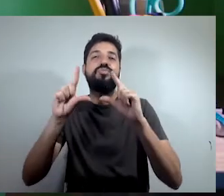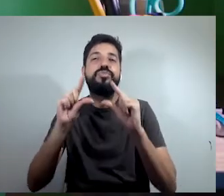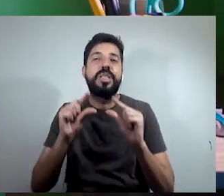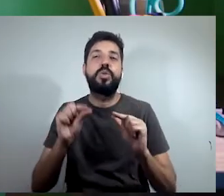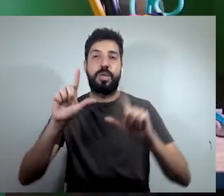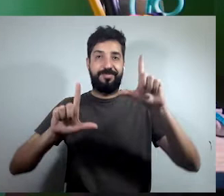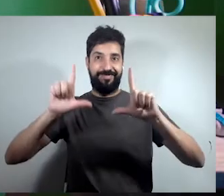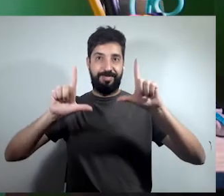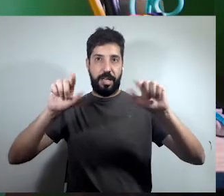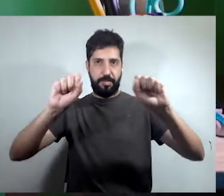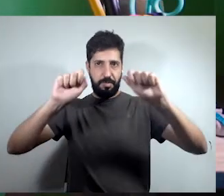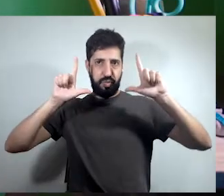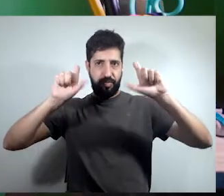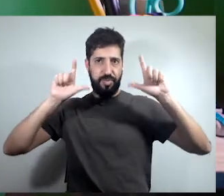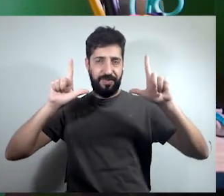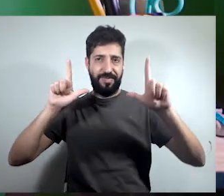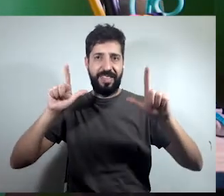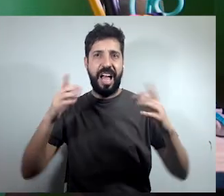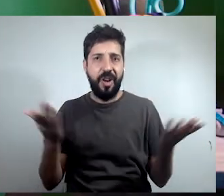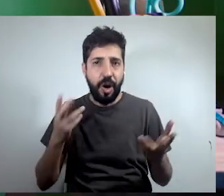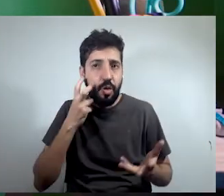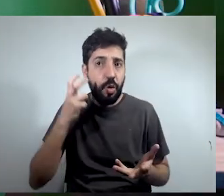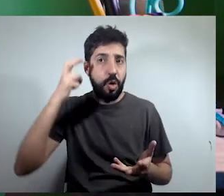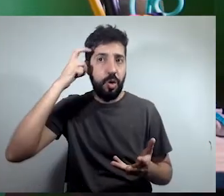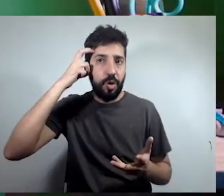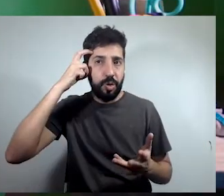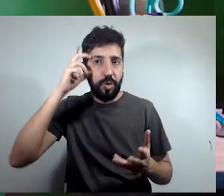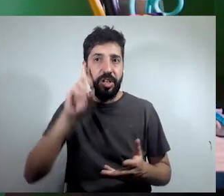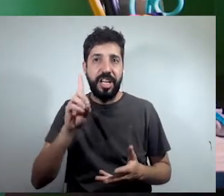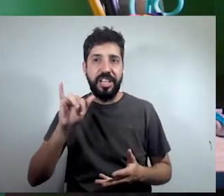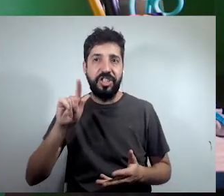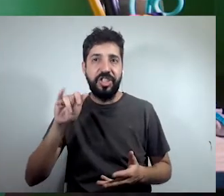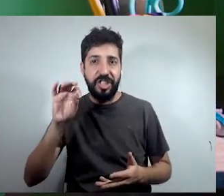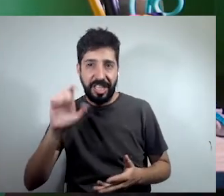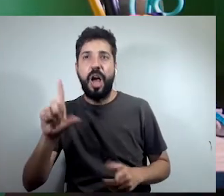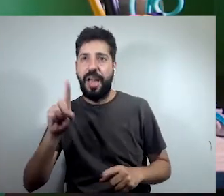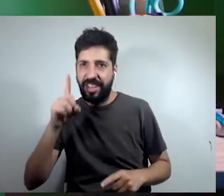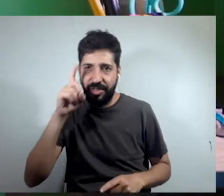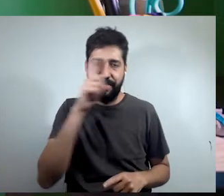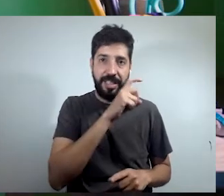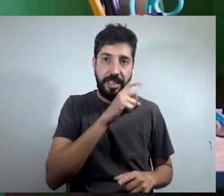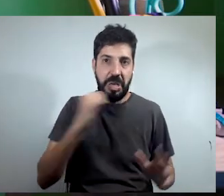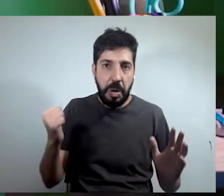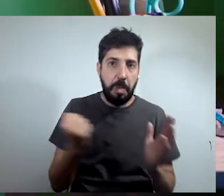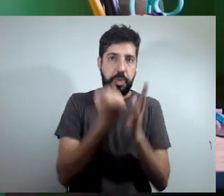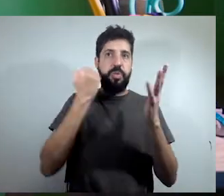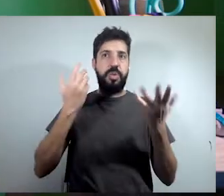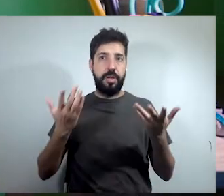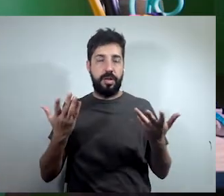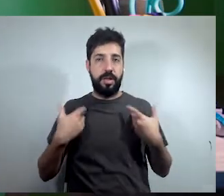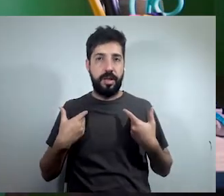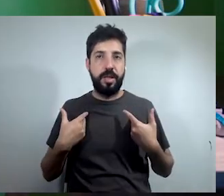é simples viver numa cultura que agora também é digital. É o impacto das telas, vamos